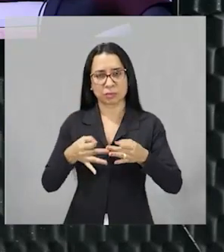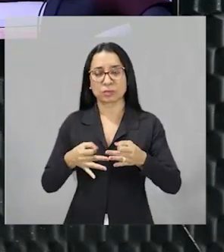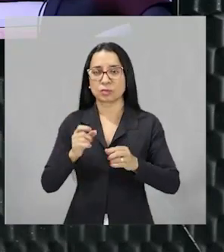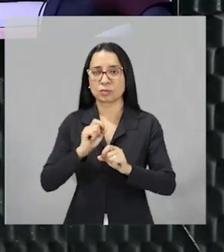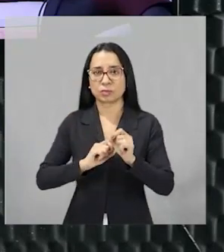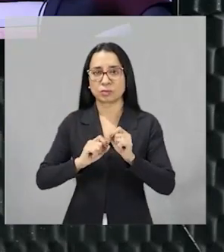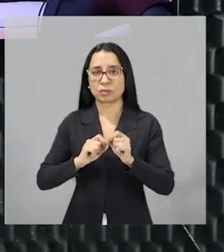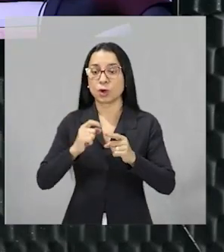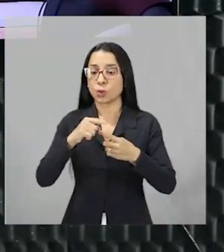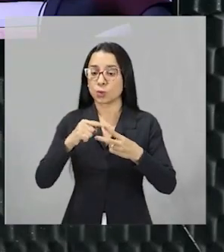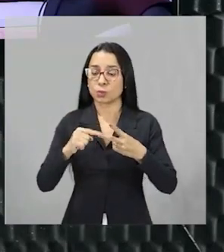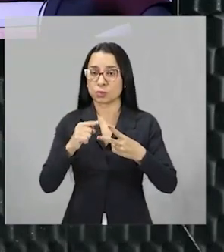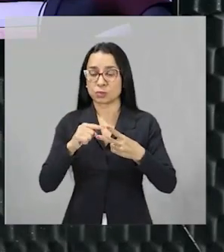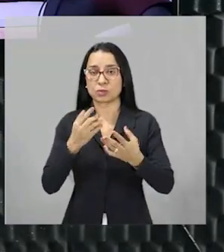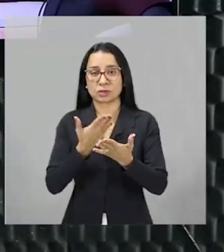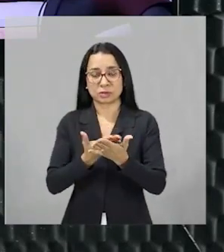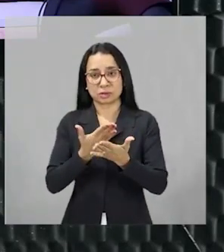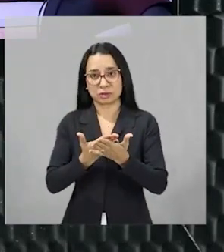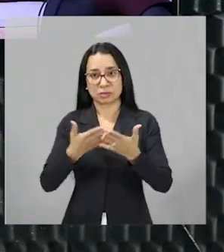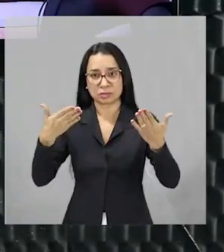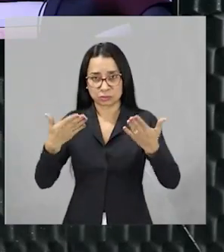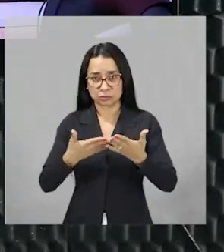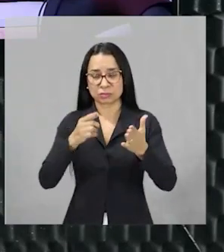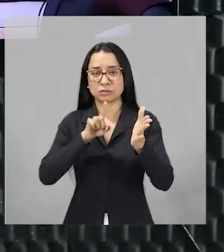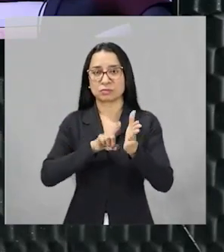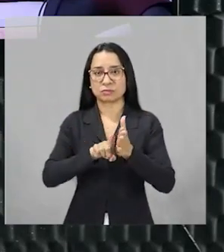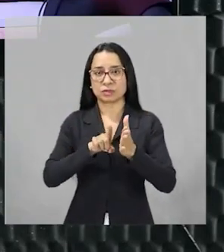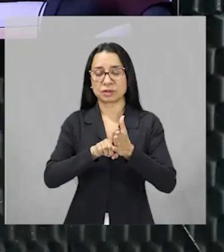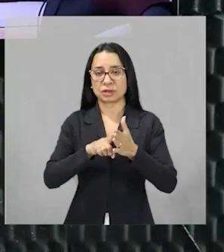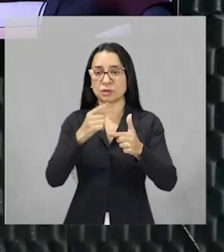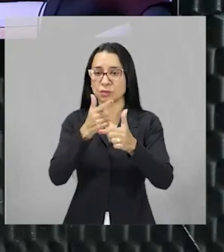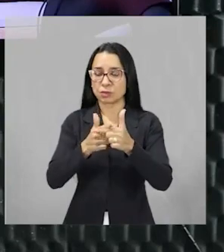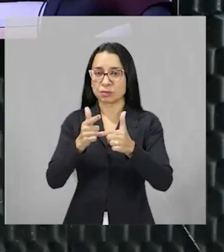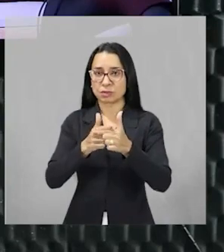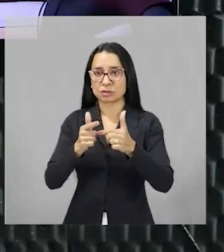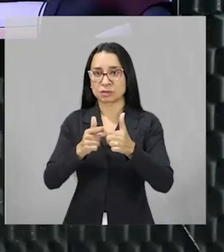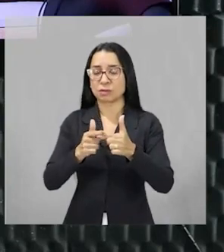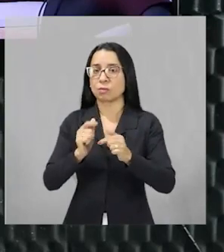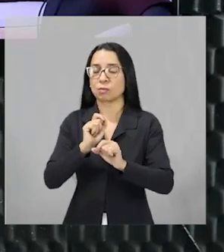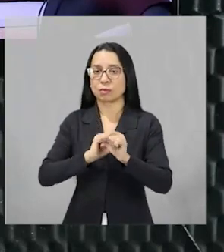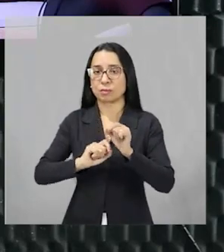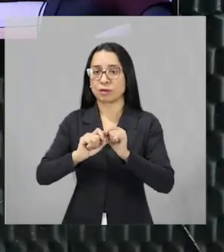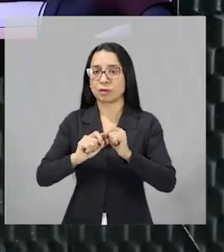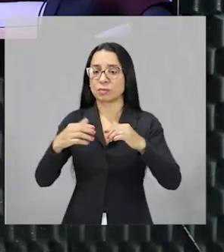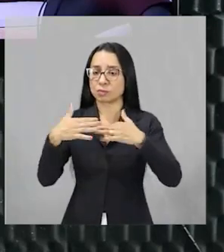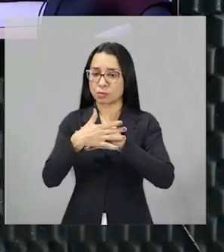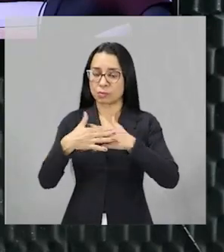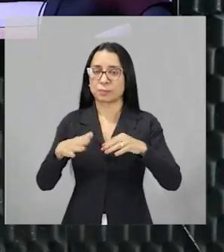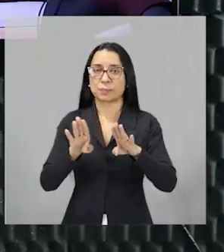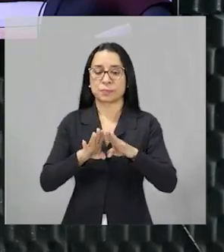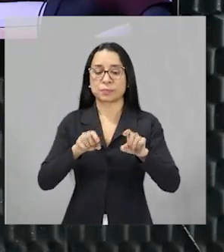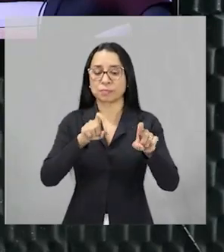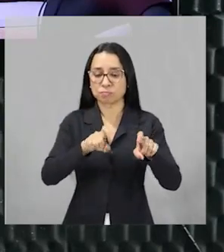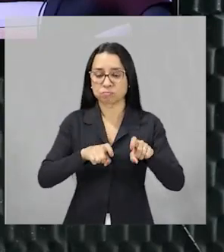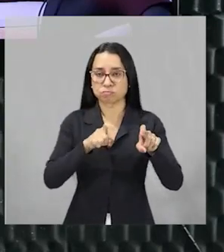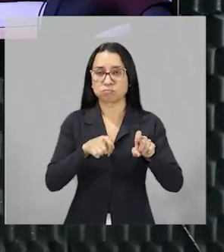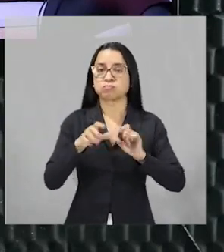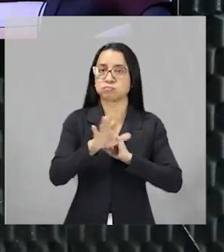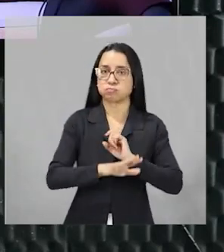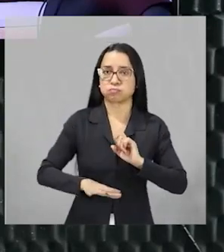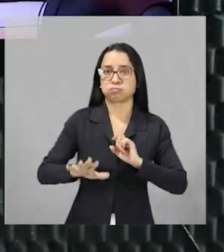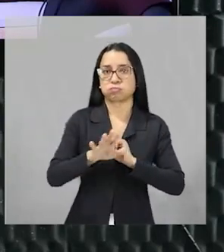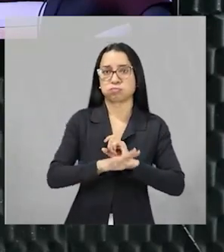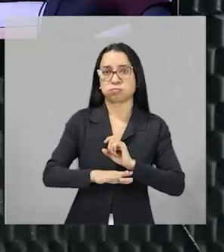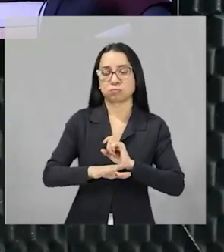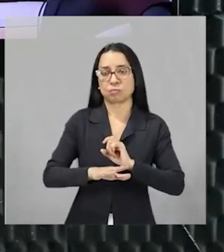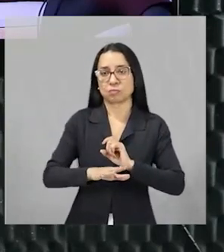partes. Nós vamos falar sobre as questões relativas aos problemas urbanos e rurais. E na primeira aula eu te falei, olha, quando a